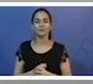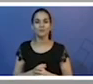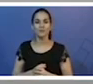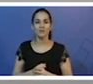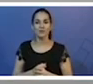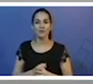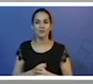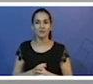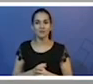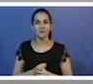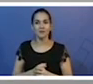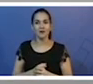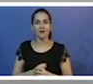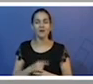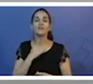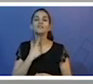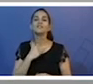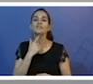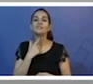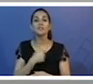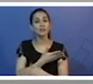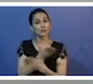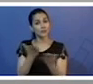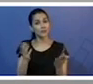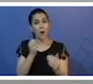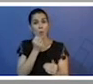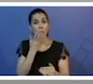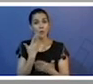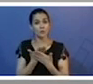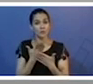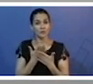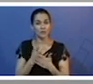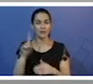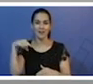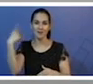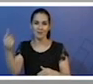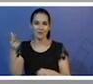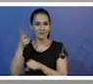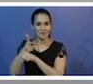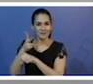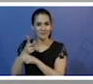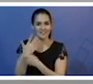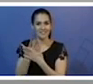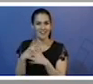inorgânicas. E aí eu desejo a vocês bons estudos e a gente se vê na nossa próxima aula. Até lá!